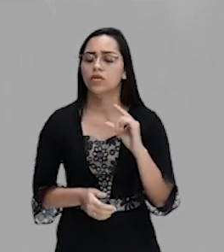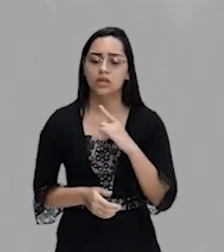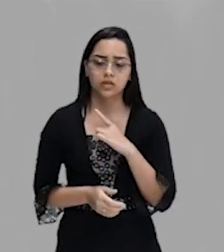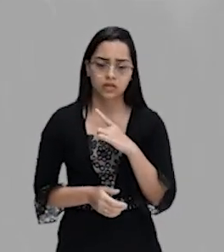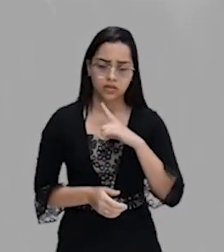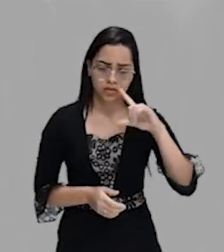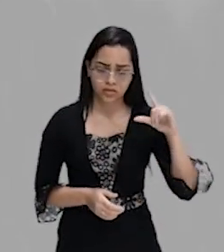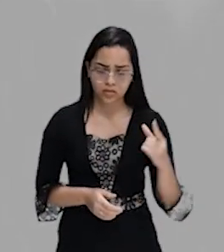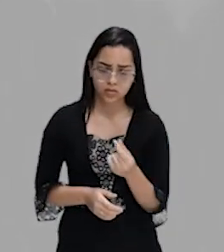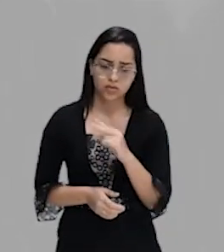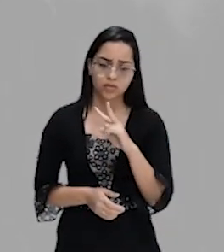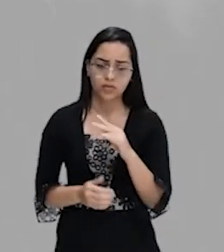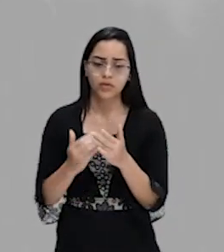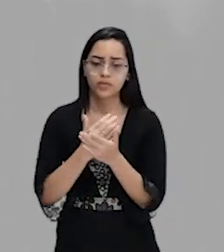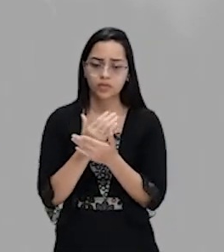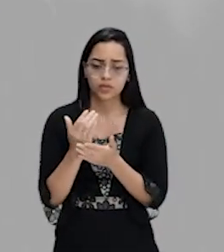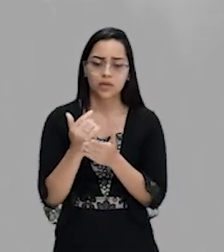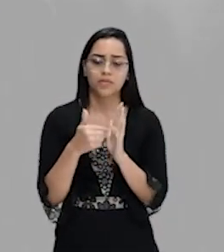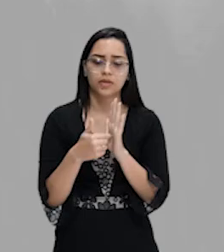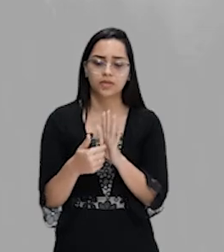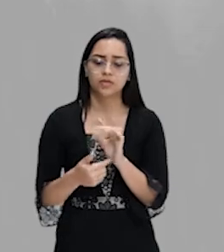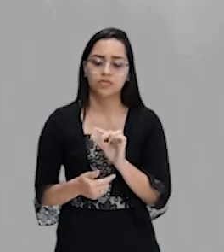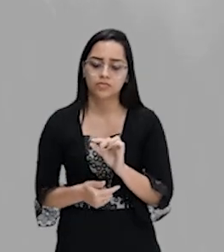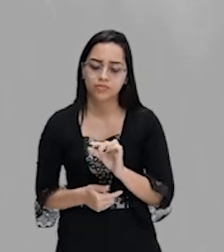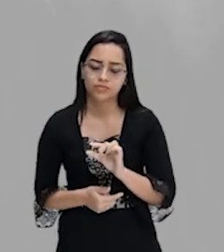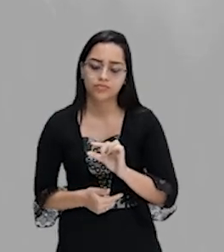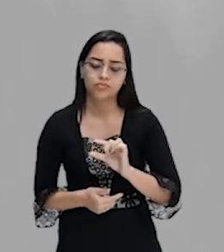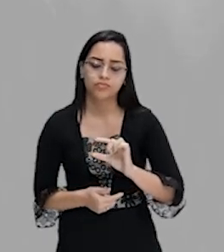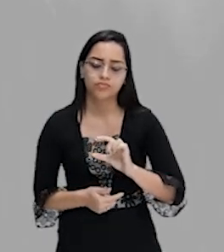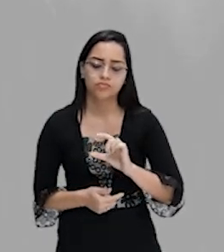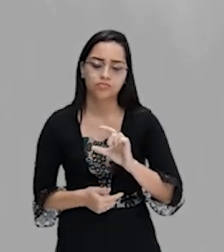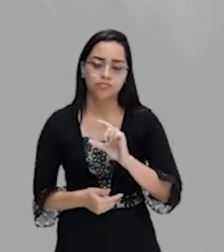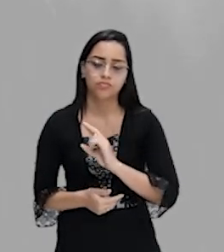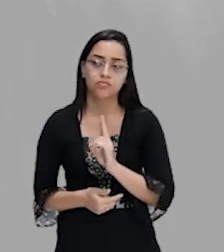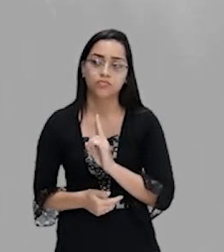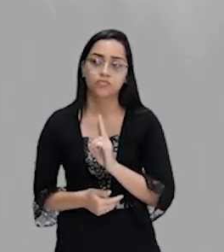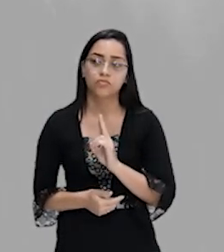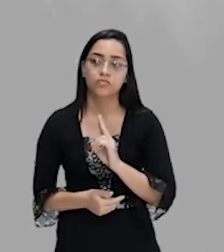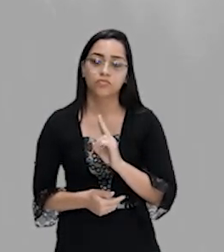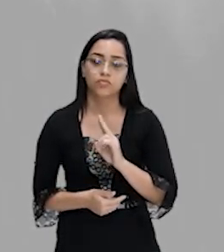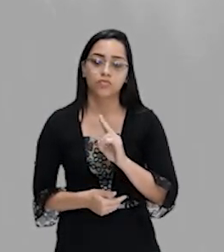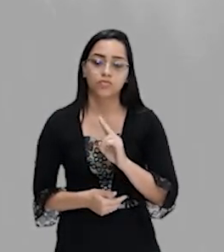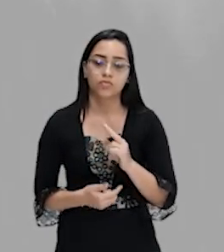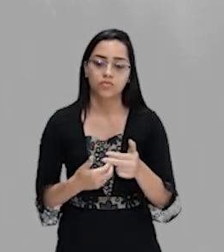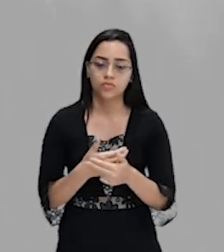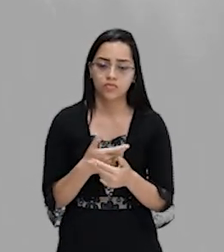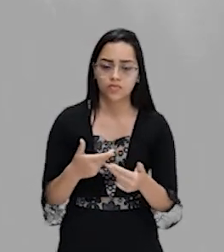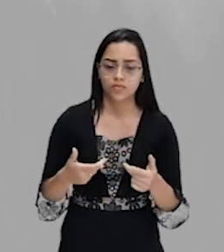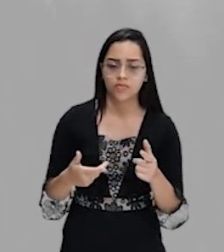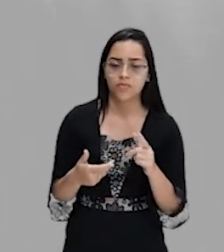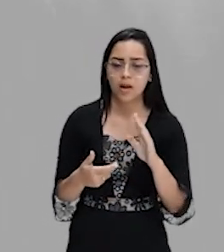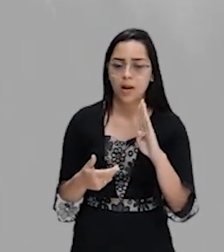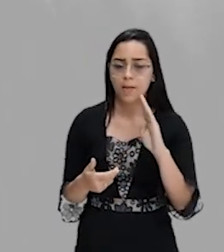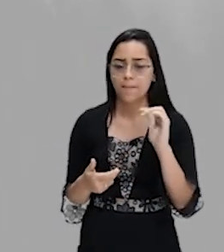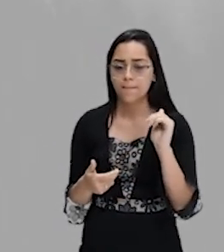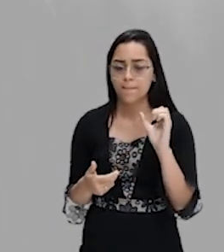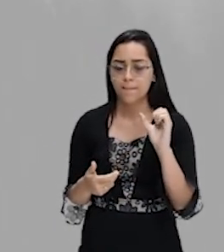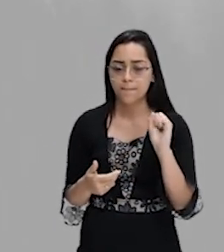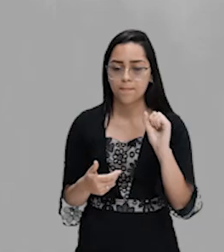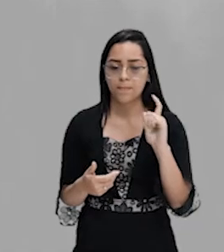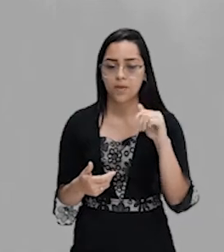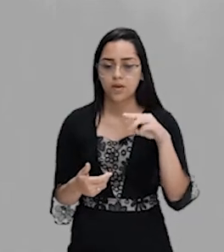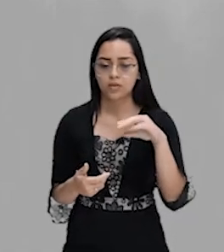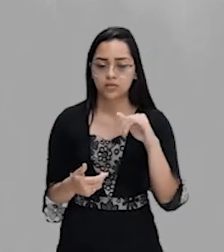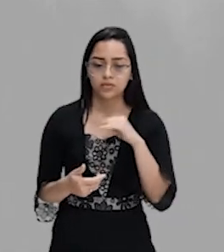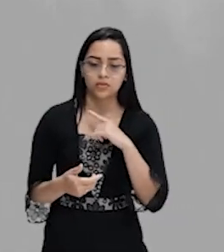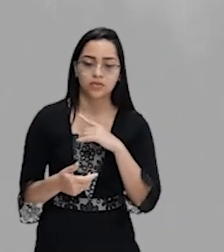essa Lua, ela vai começar a aparecer devagarzinho, ok? É o que nós chamamos de Lua balsâmica. Aí chega a Lua minguante, né? Quando